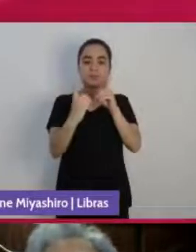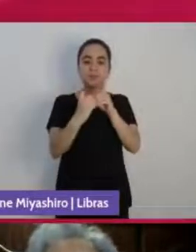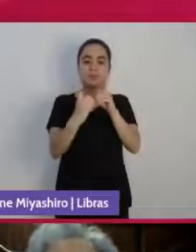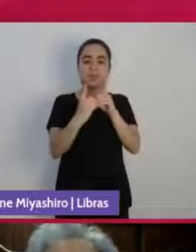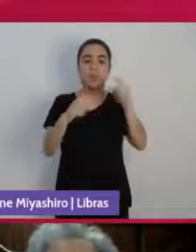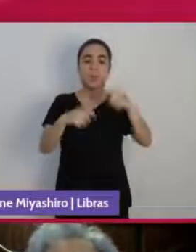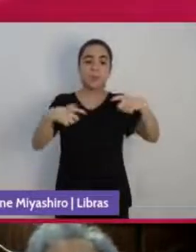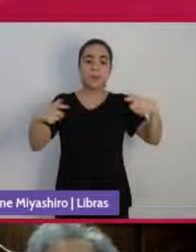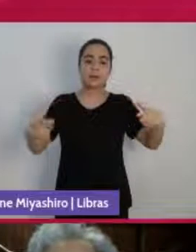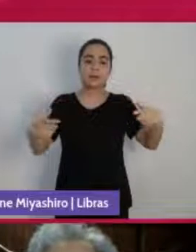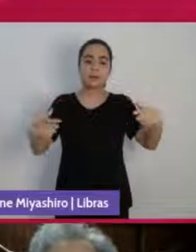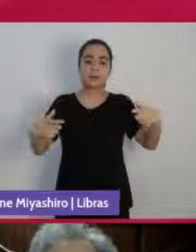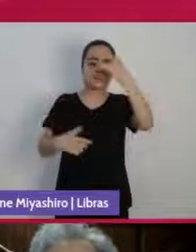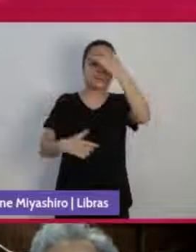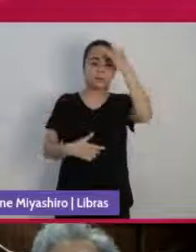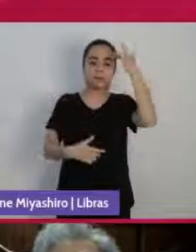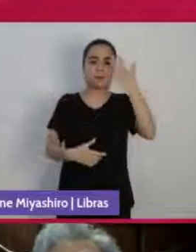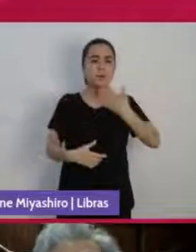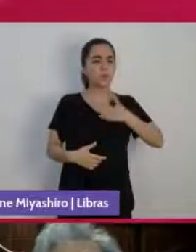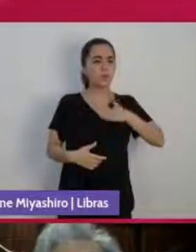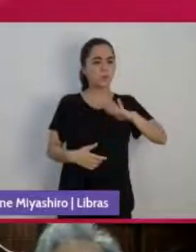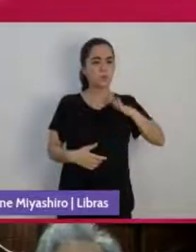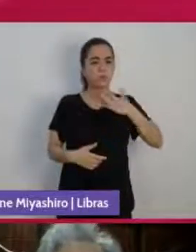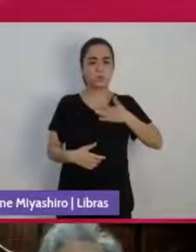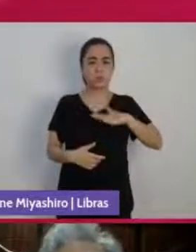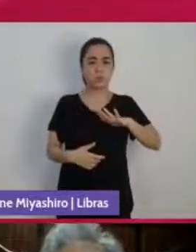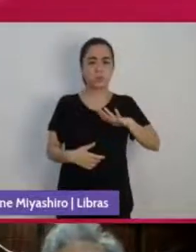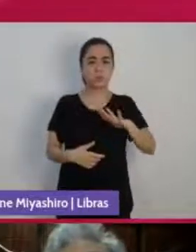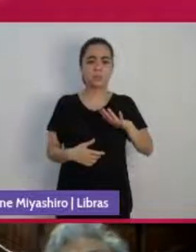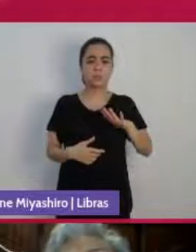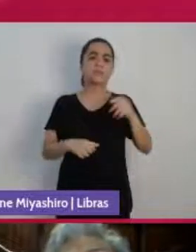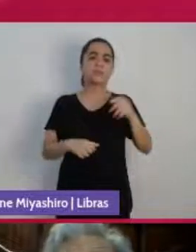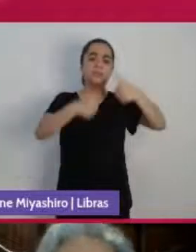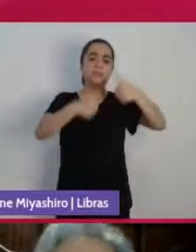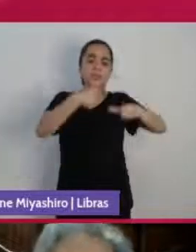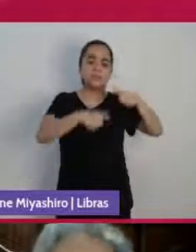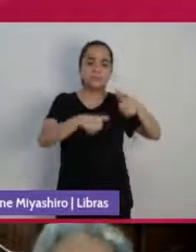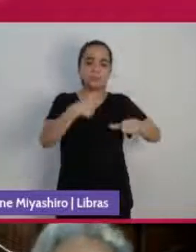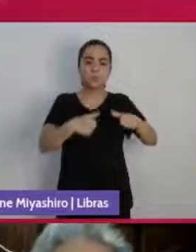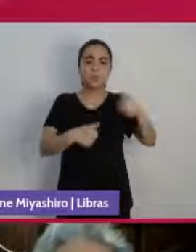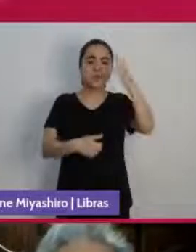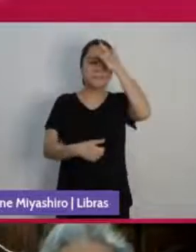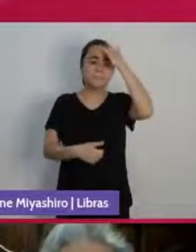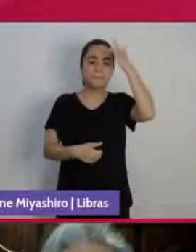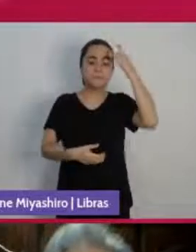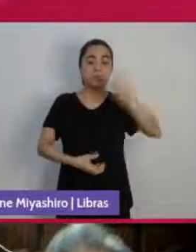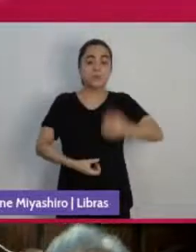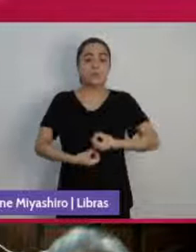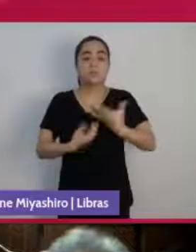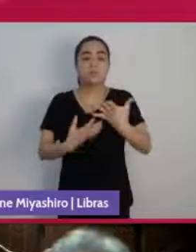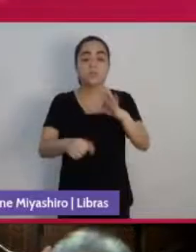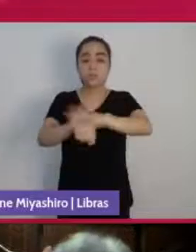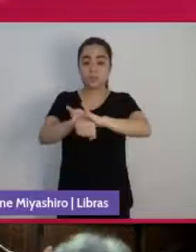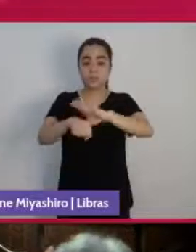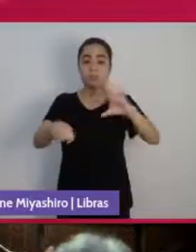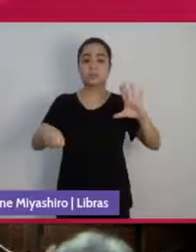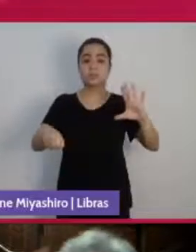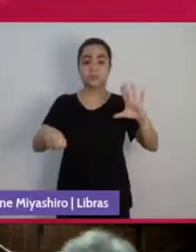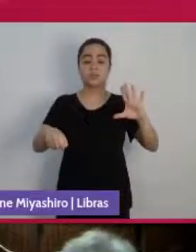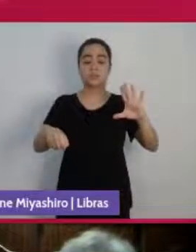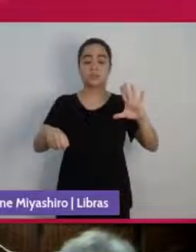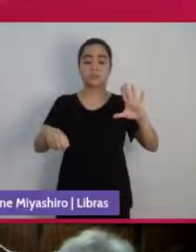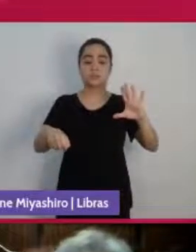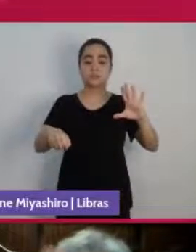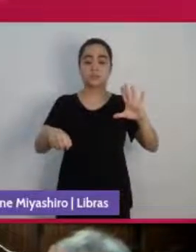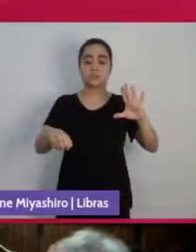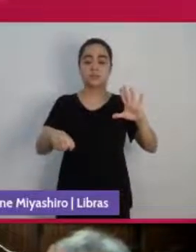não gostam de fazer o exame com uma pessoa que transmite insegurança. Tipo, ai meu Deus, essa pessoa